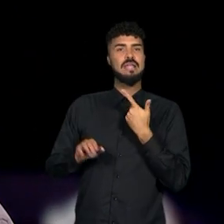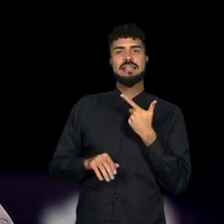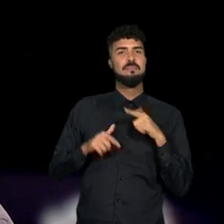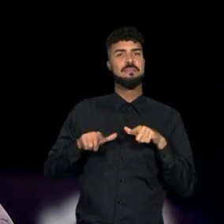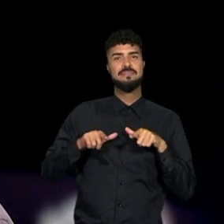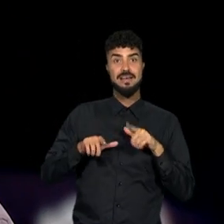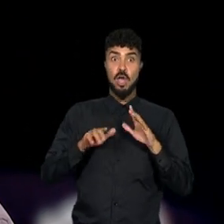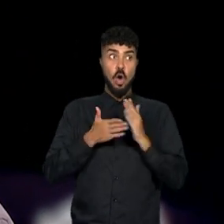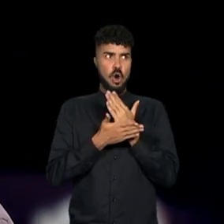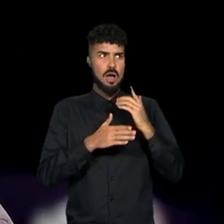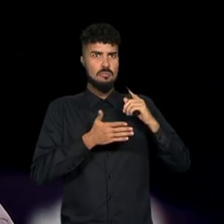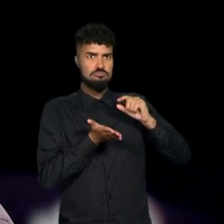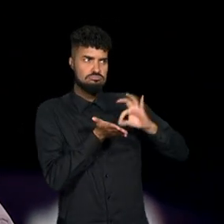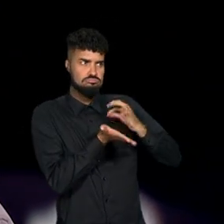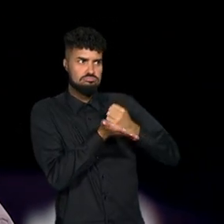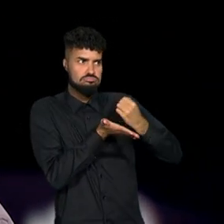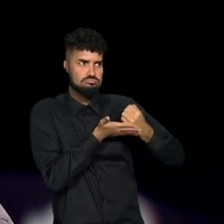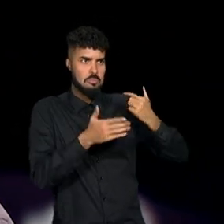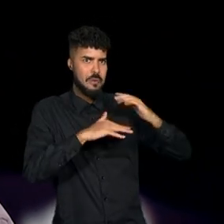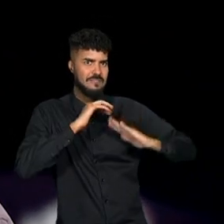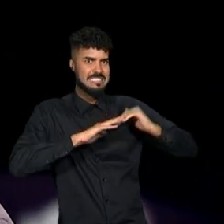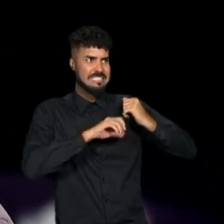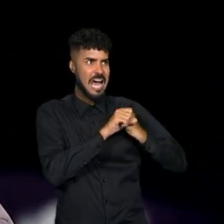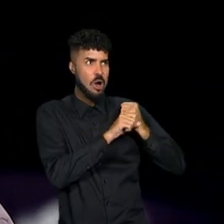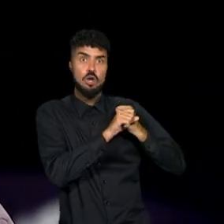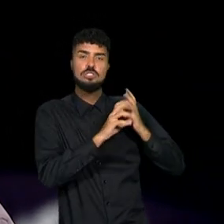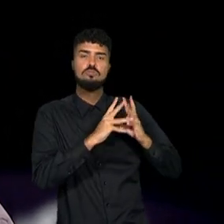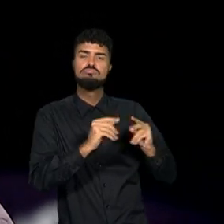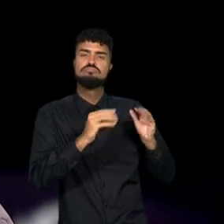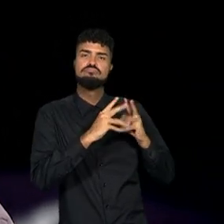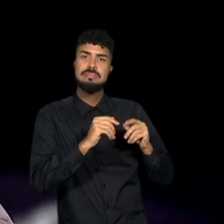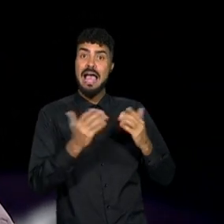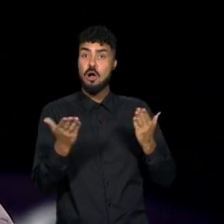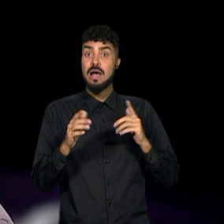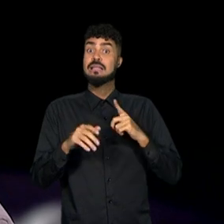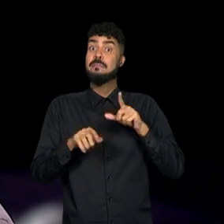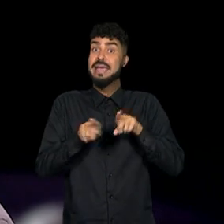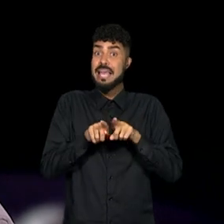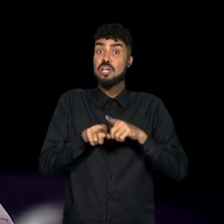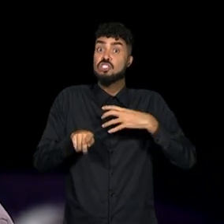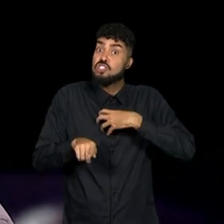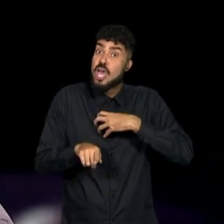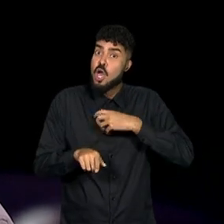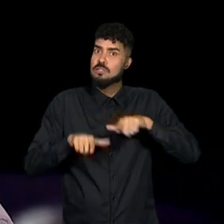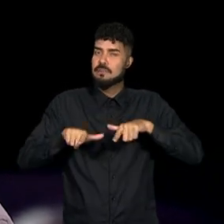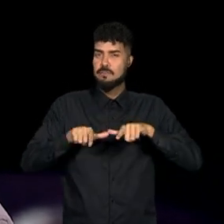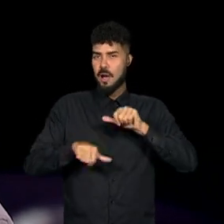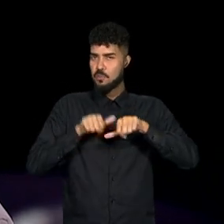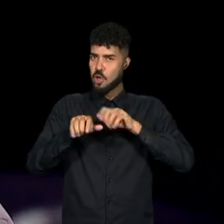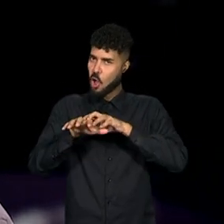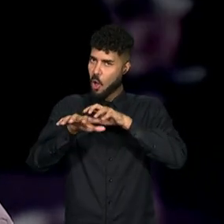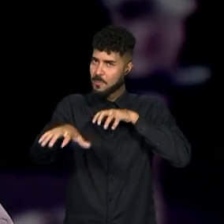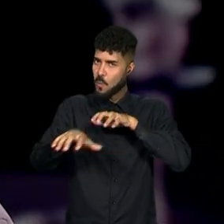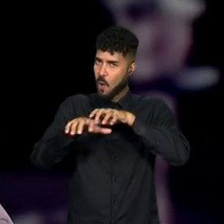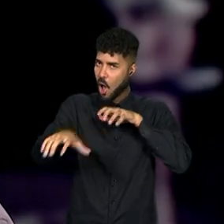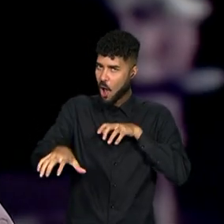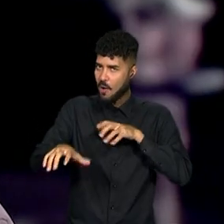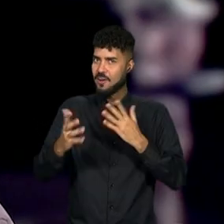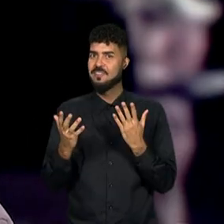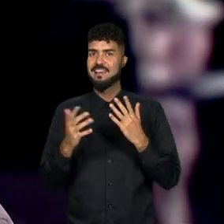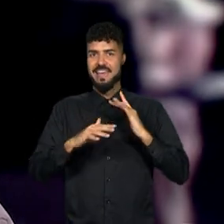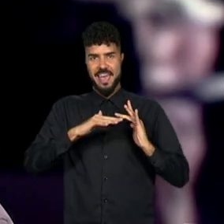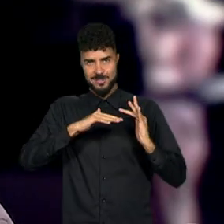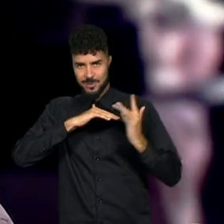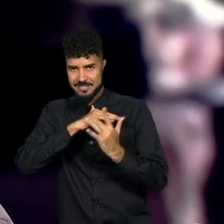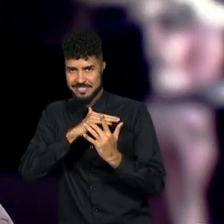A própria rotina de trabalho está mudando com o home office, não é? As redes sociais,